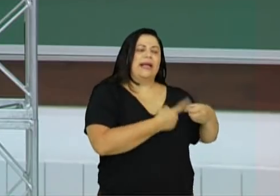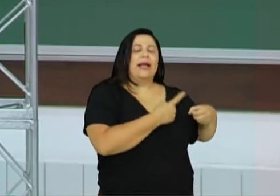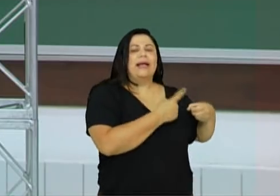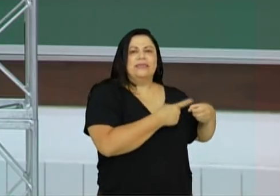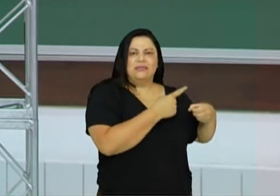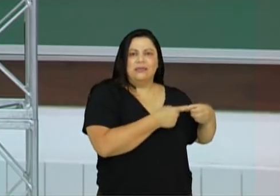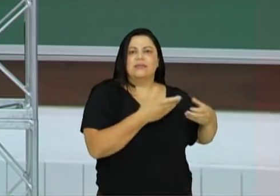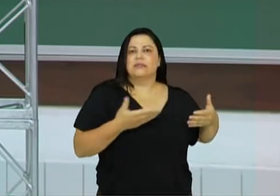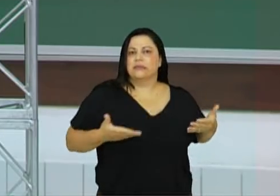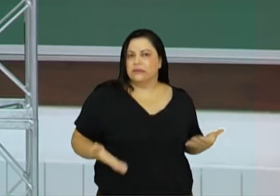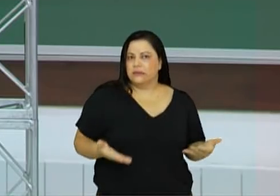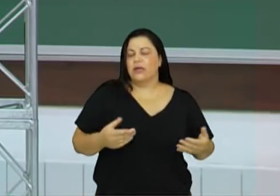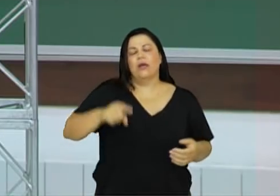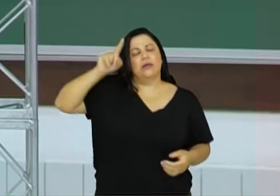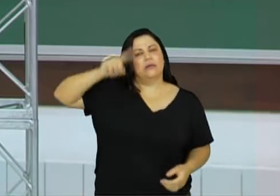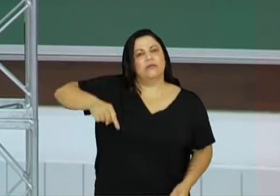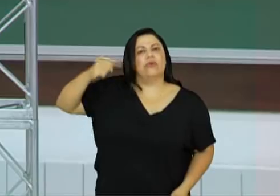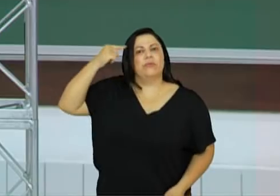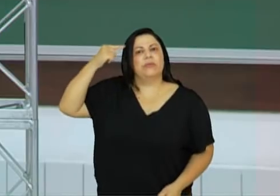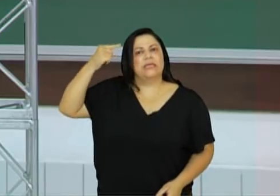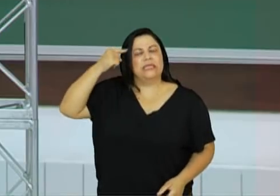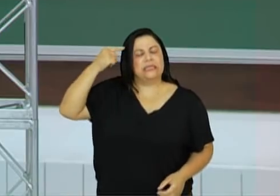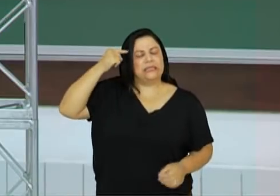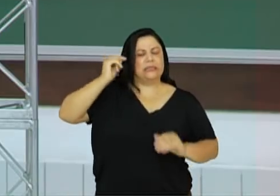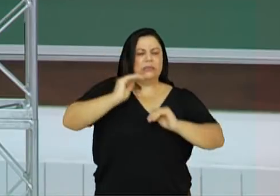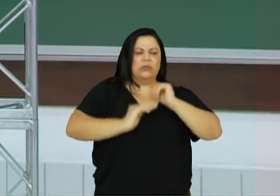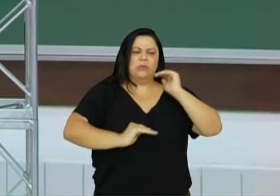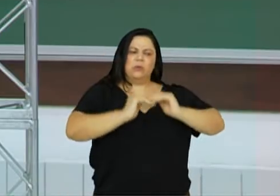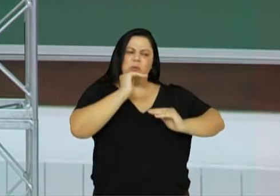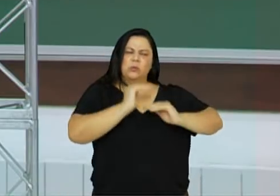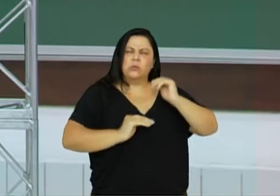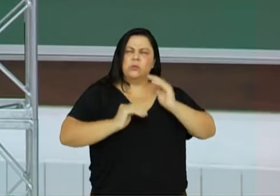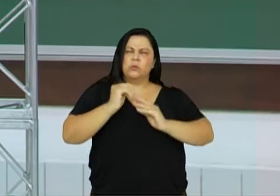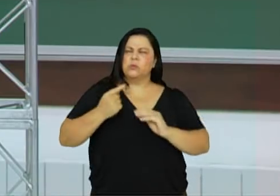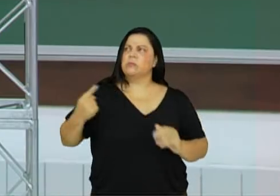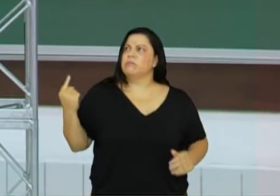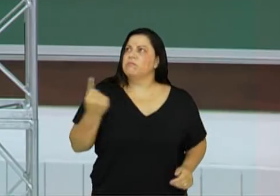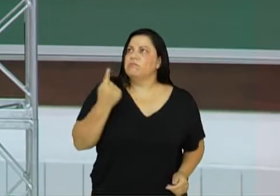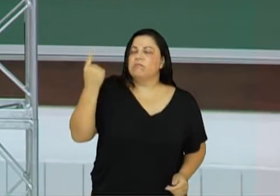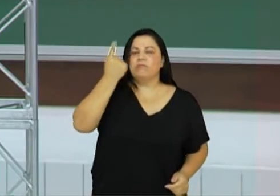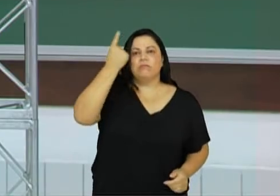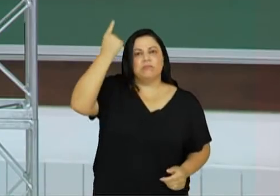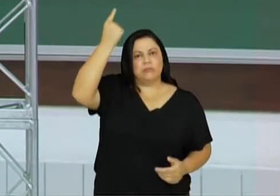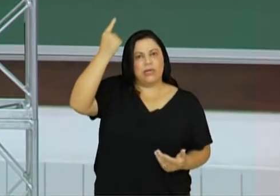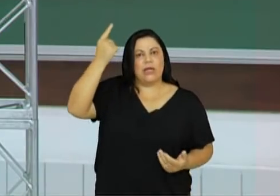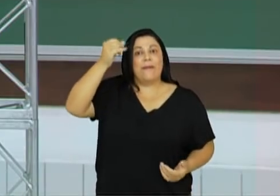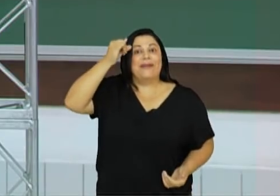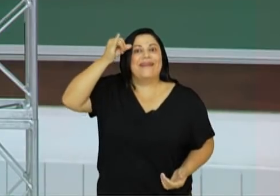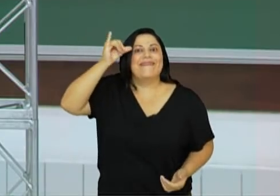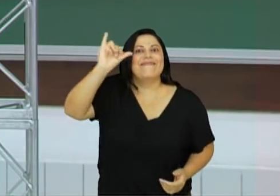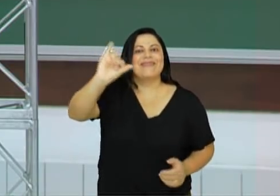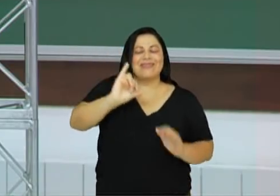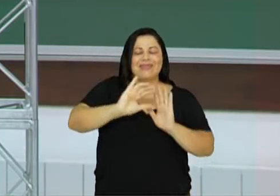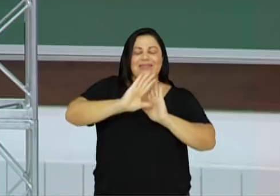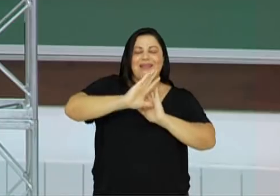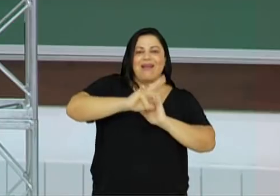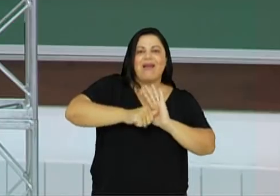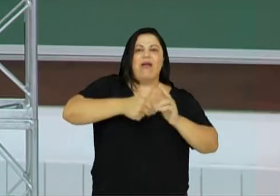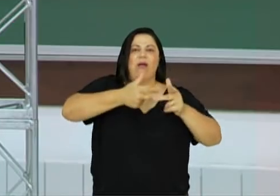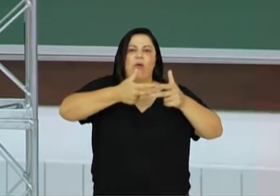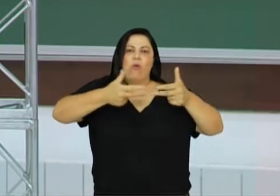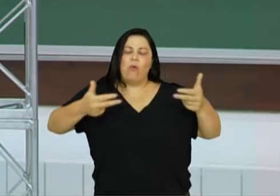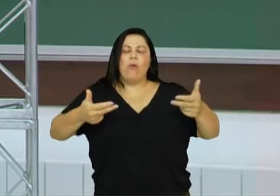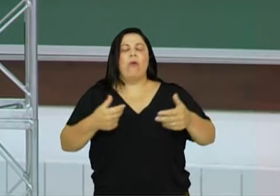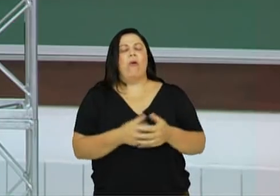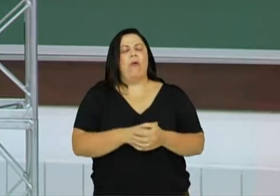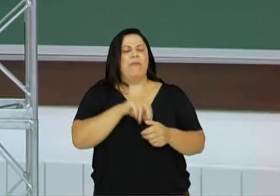diante disso, foi pensado que nós vamos ter que construir esses aquedutos cada vez maior. Então, para evitar a prática do roubo e uma prática